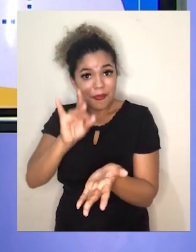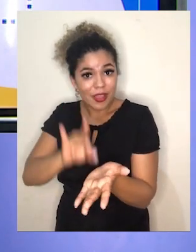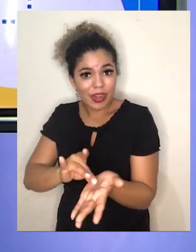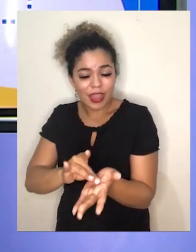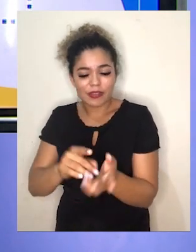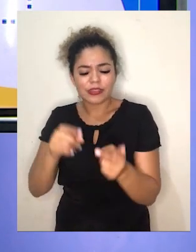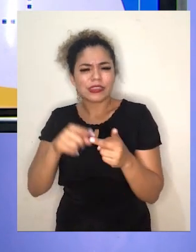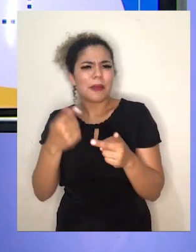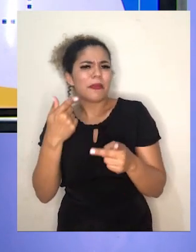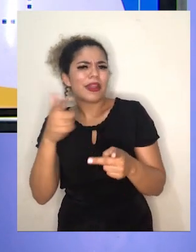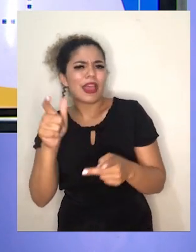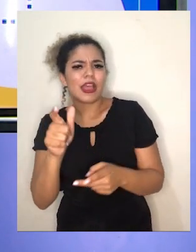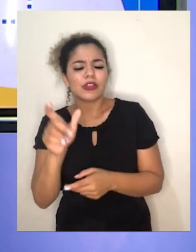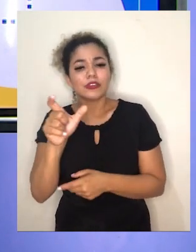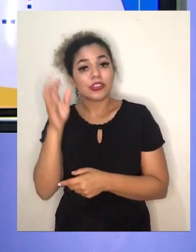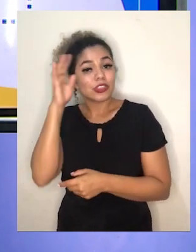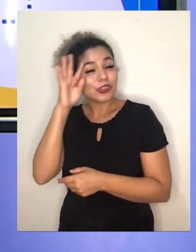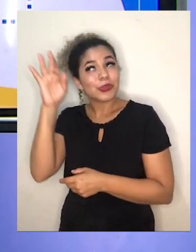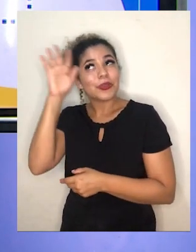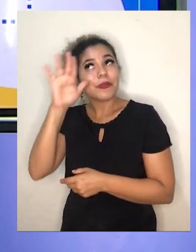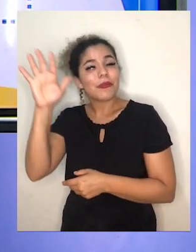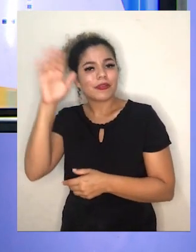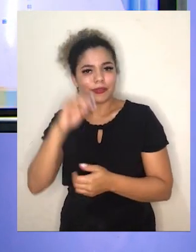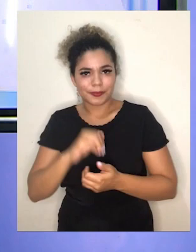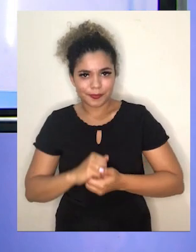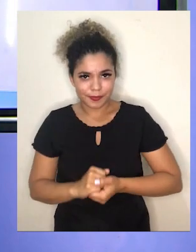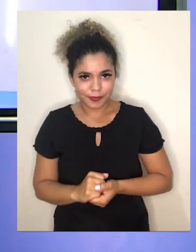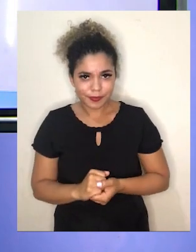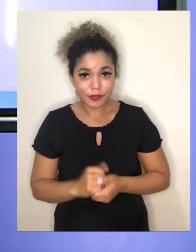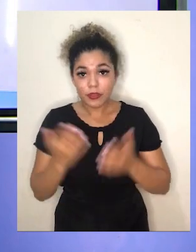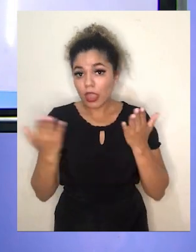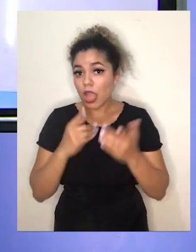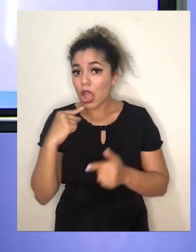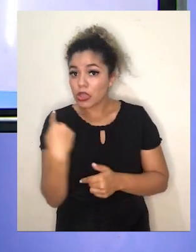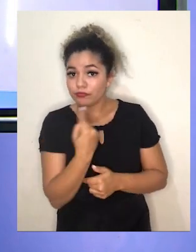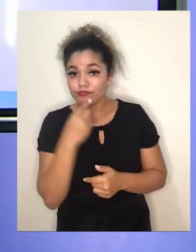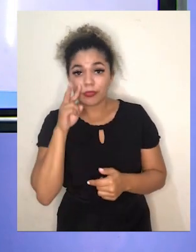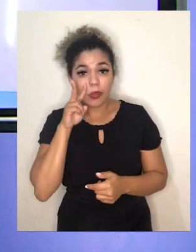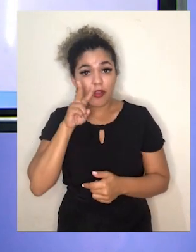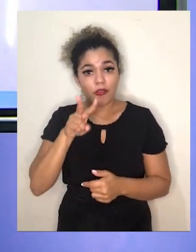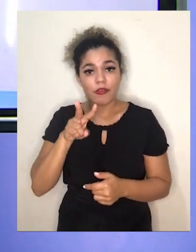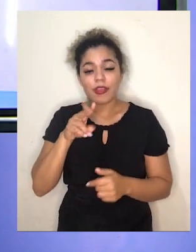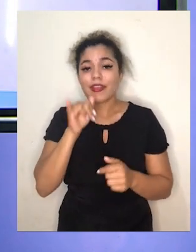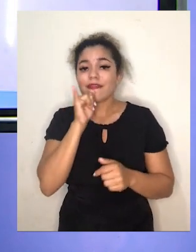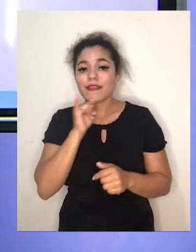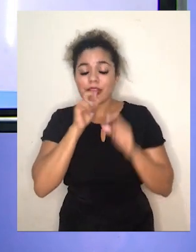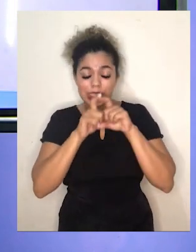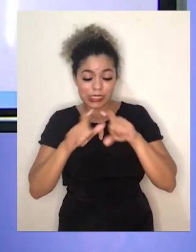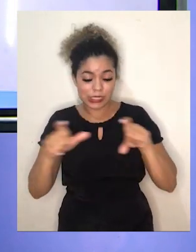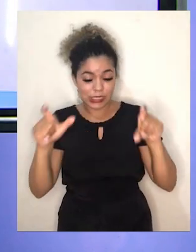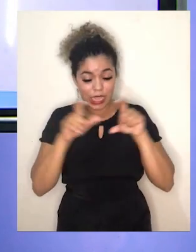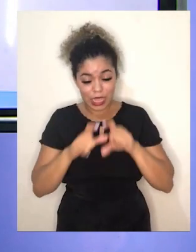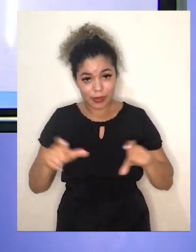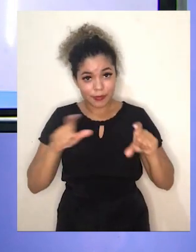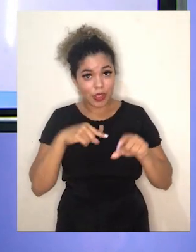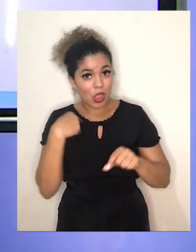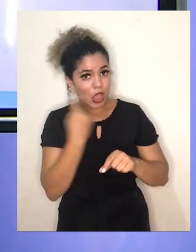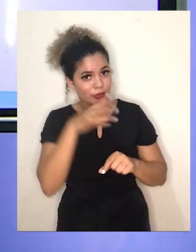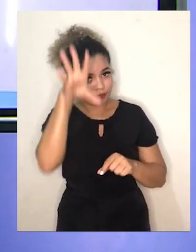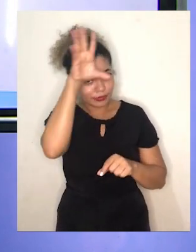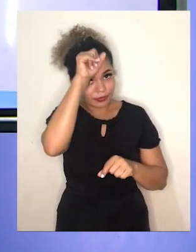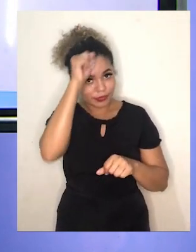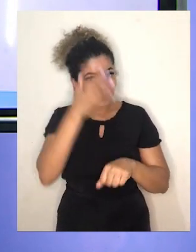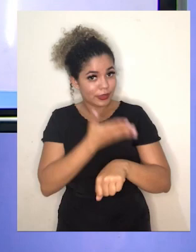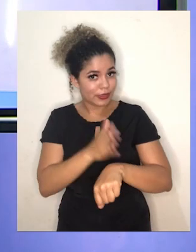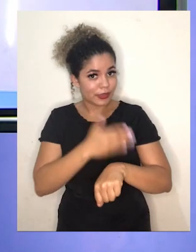ela um sentido imaginário. Agora nós vamos olhar alguns exemplos para a gente aprender